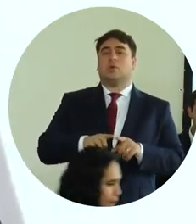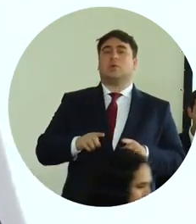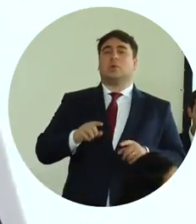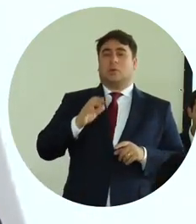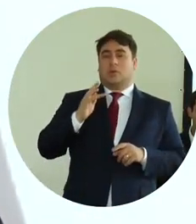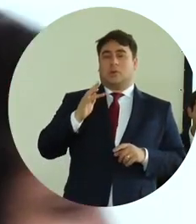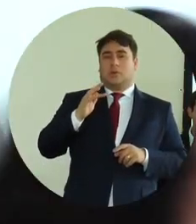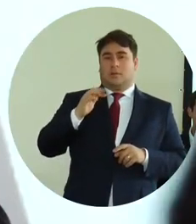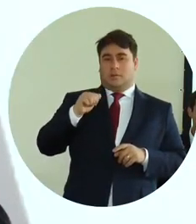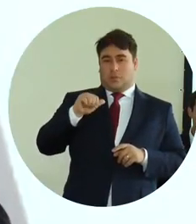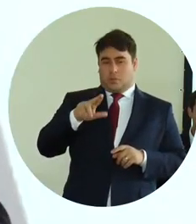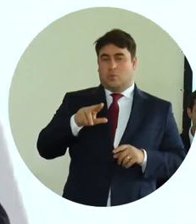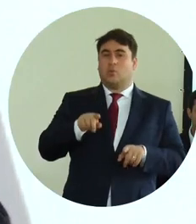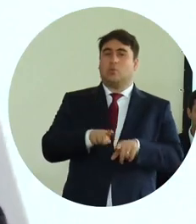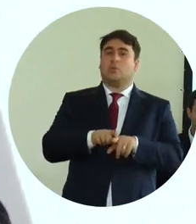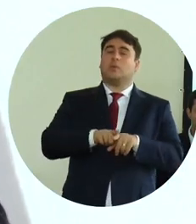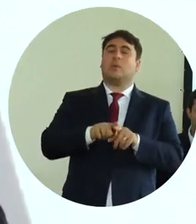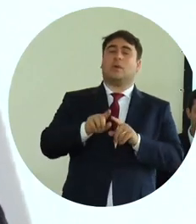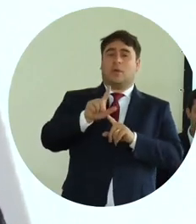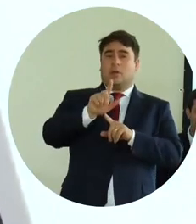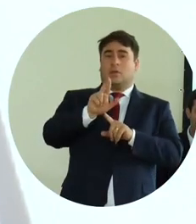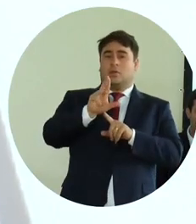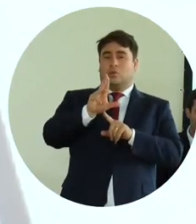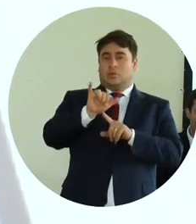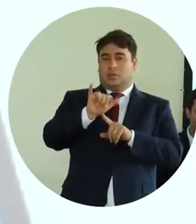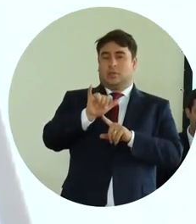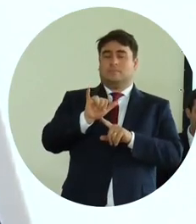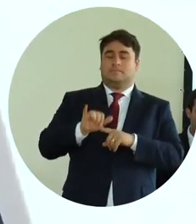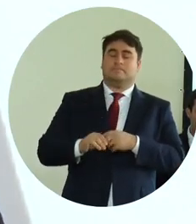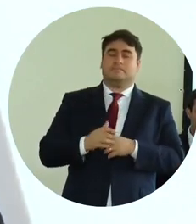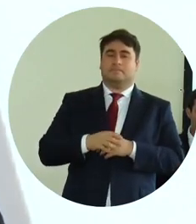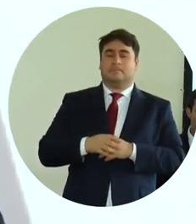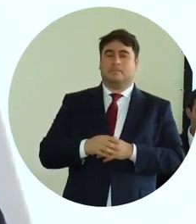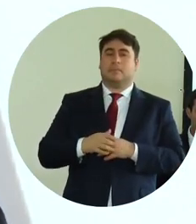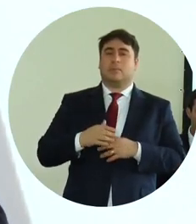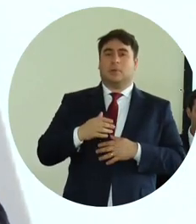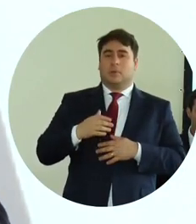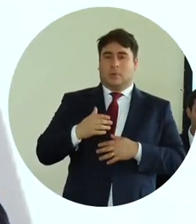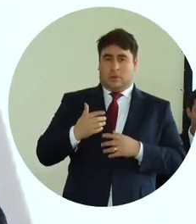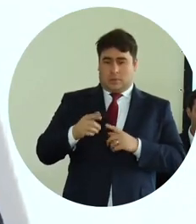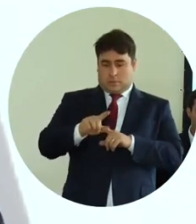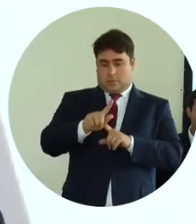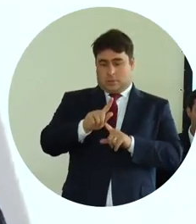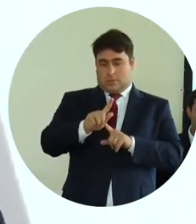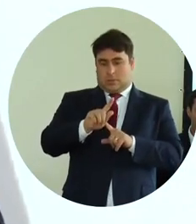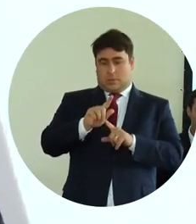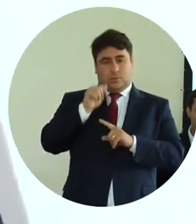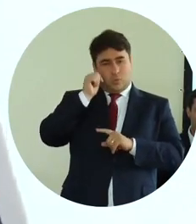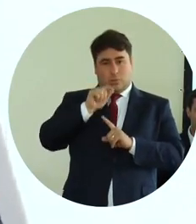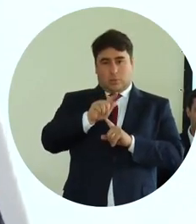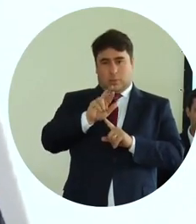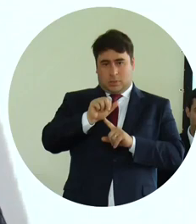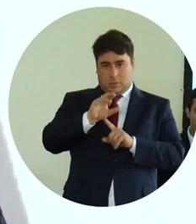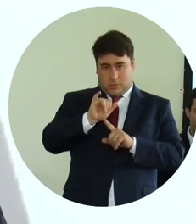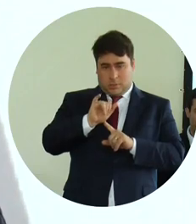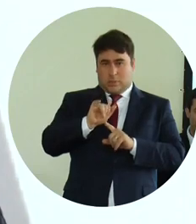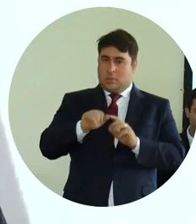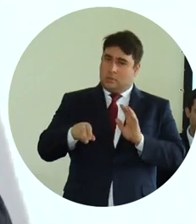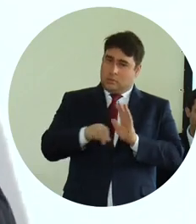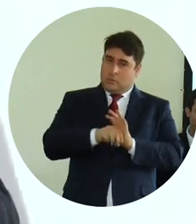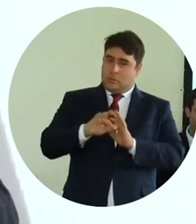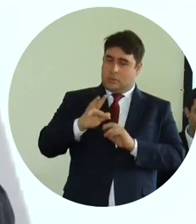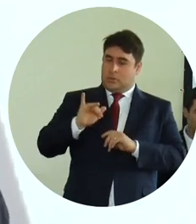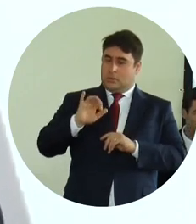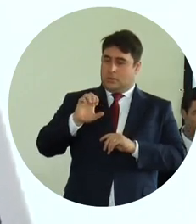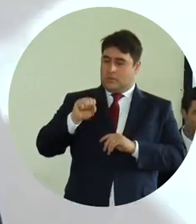FM USP, Rede de Reabilitação Luci Montoro. Grácia Fragalá, Federação das Indústrias do Estado de